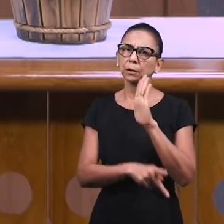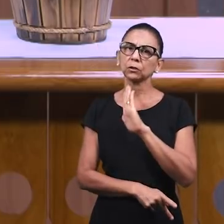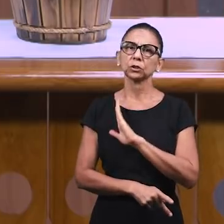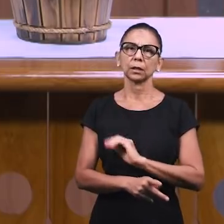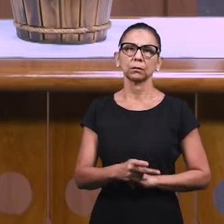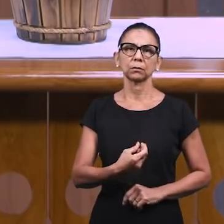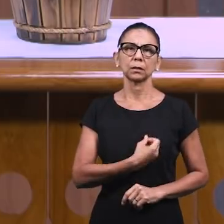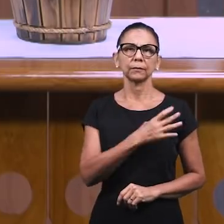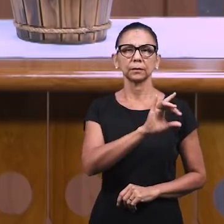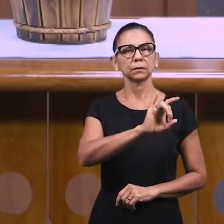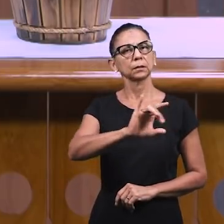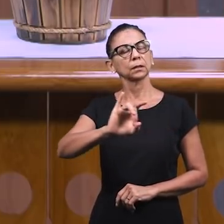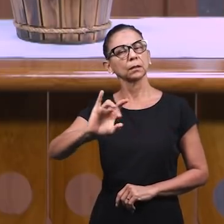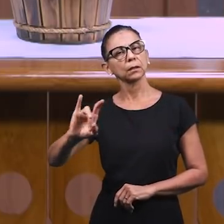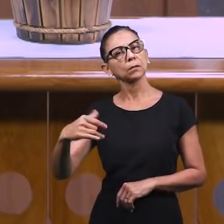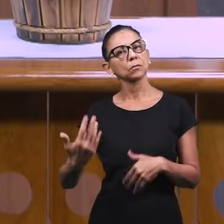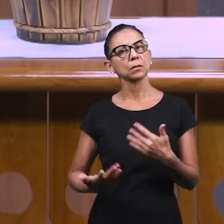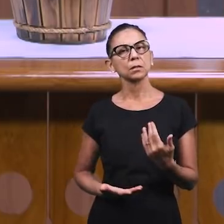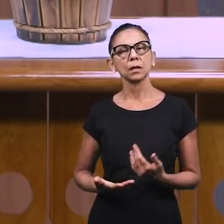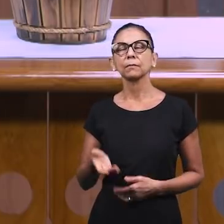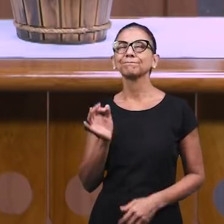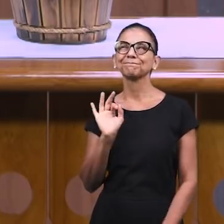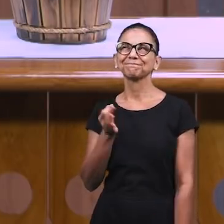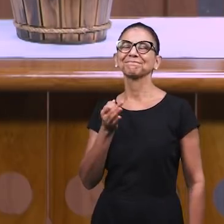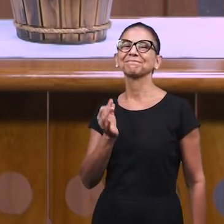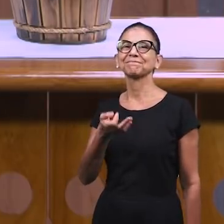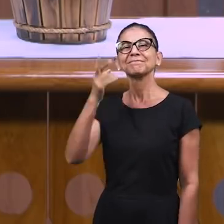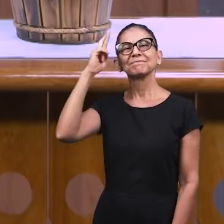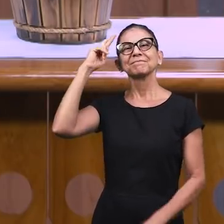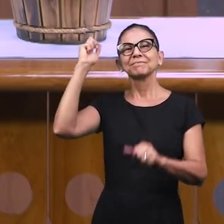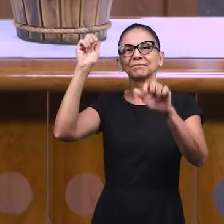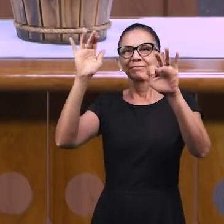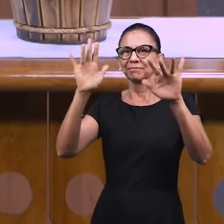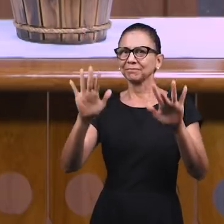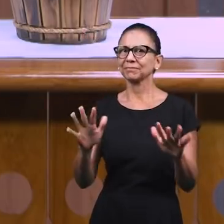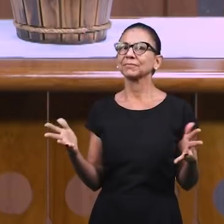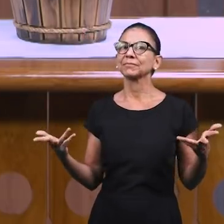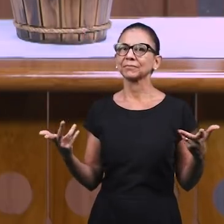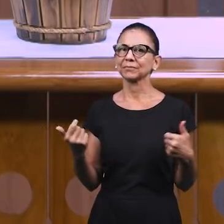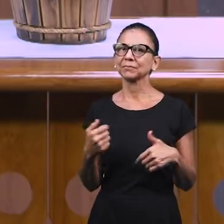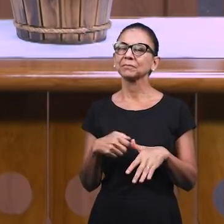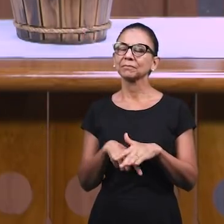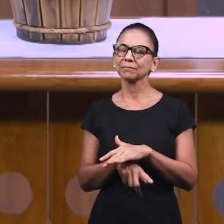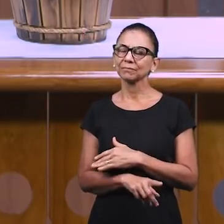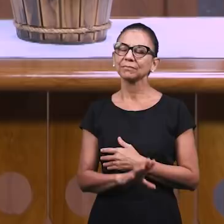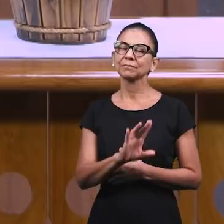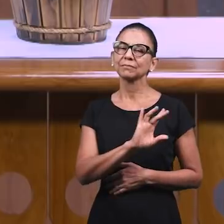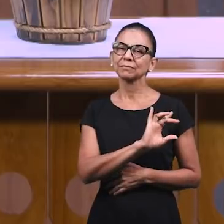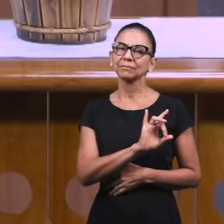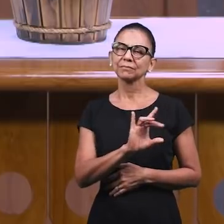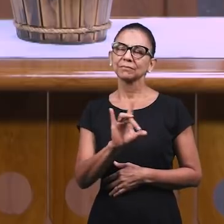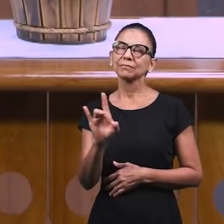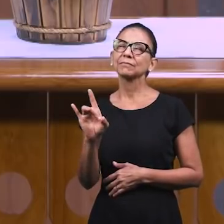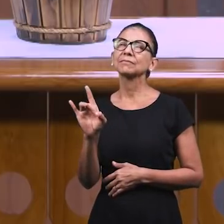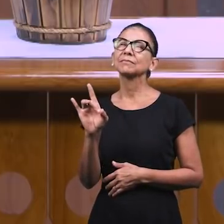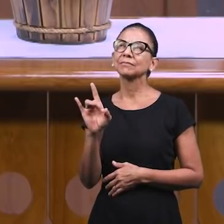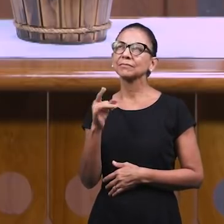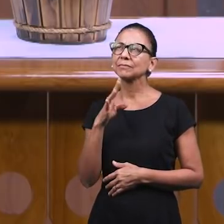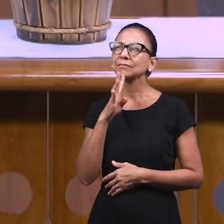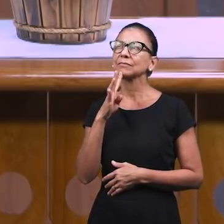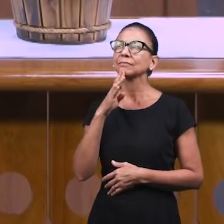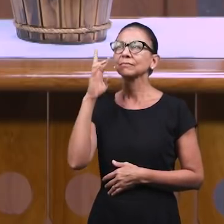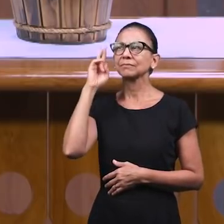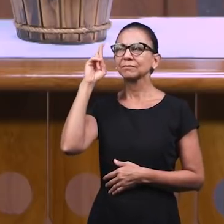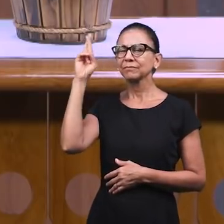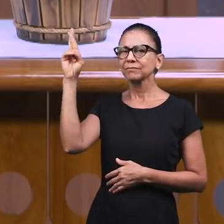Senhor, na vida de cada servo Teu, porque certamente grandes coisas tens a realizar na vida, Senhor, de cada um daqueles que Te